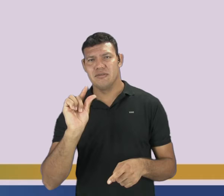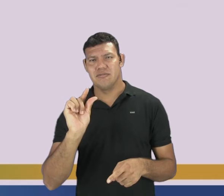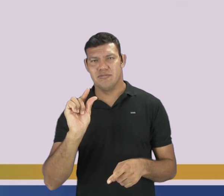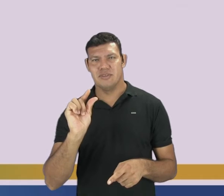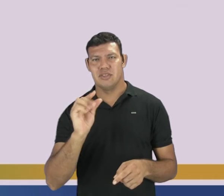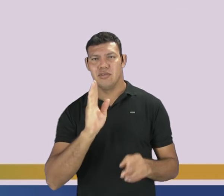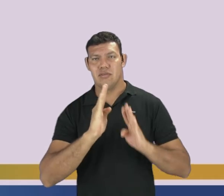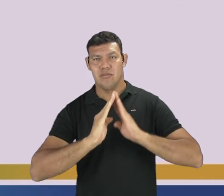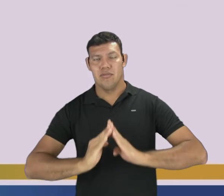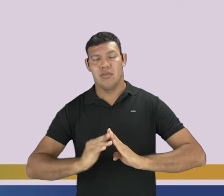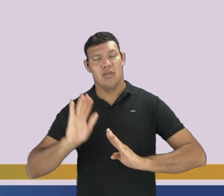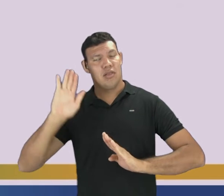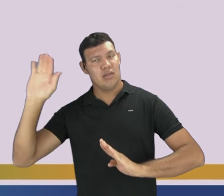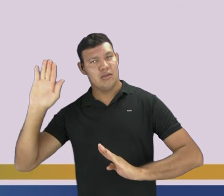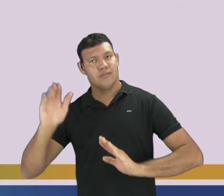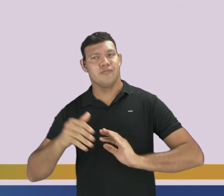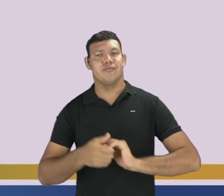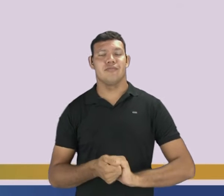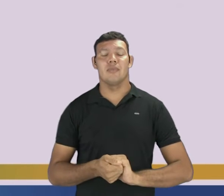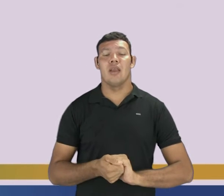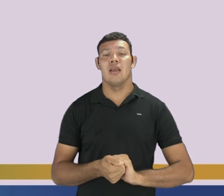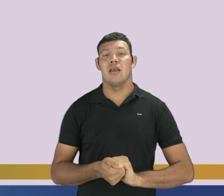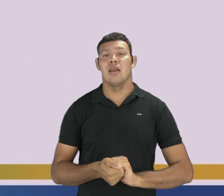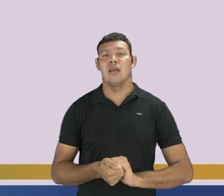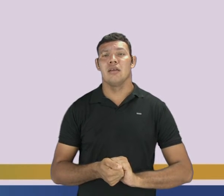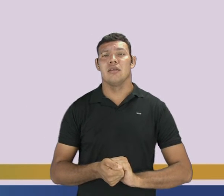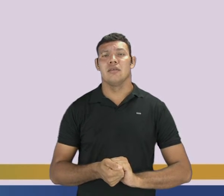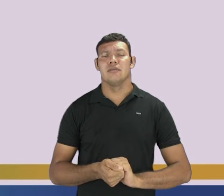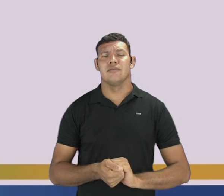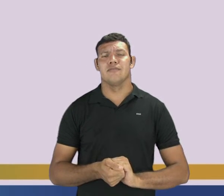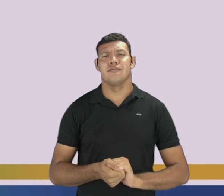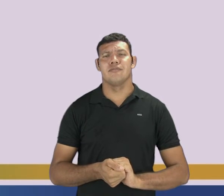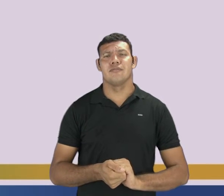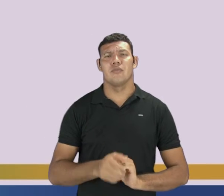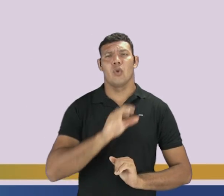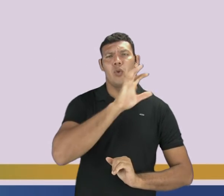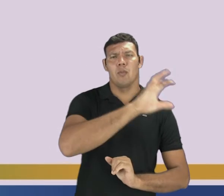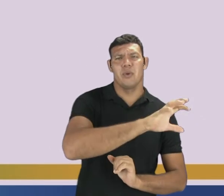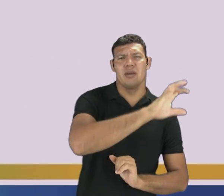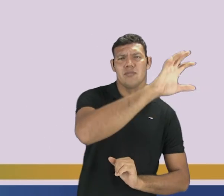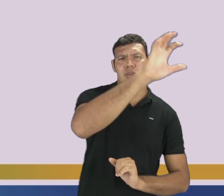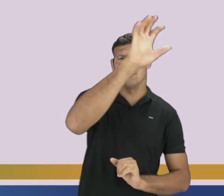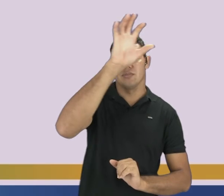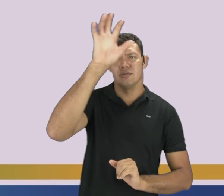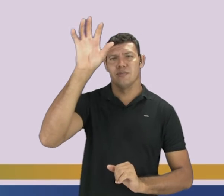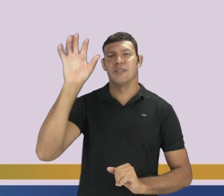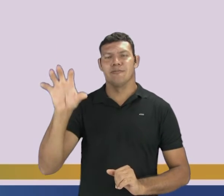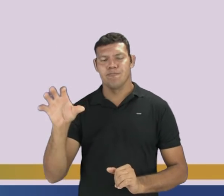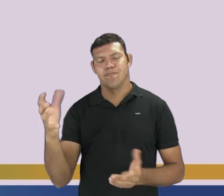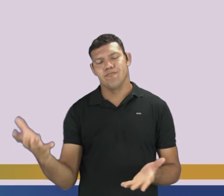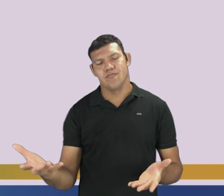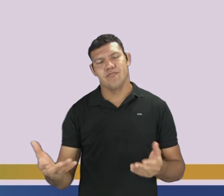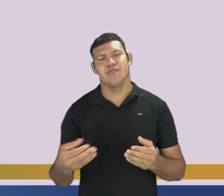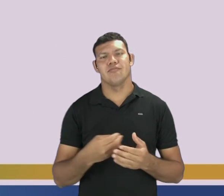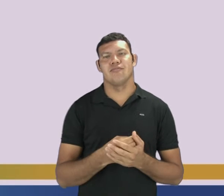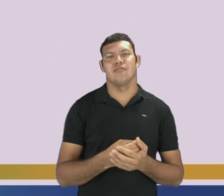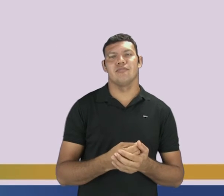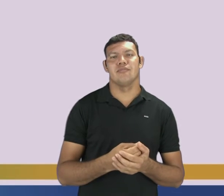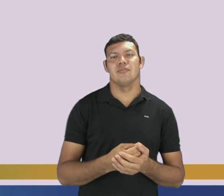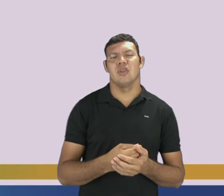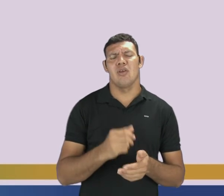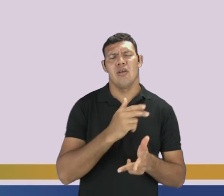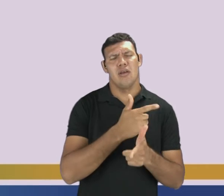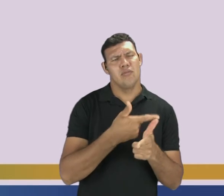por quilômetro quadrado, né? Então, isso mostra que a questão dessa distribuição, né, a questão territorial, há